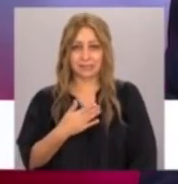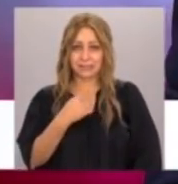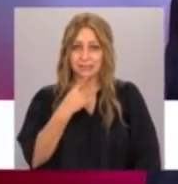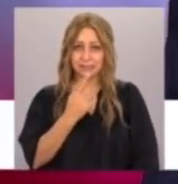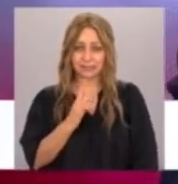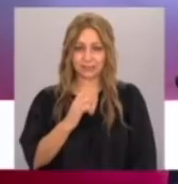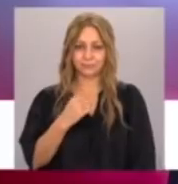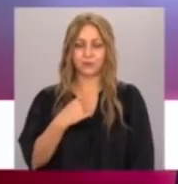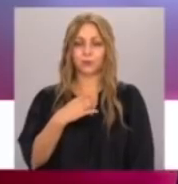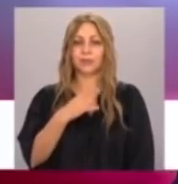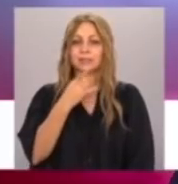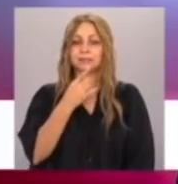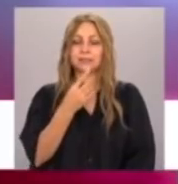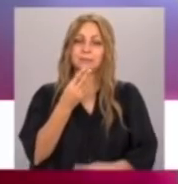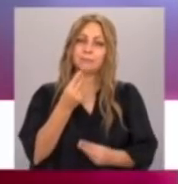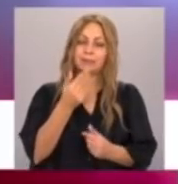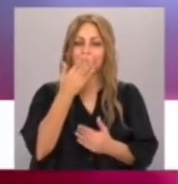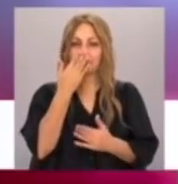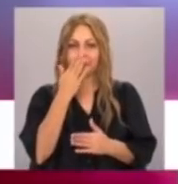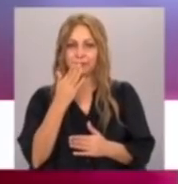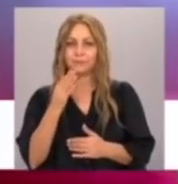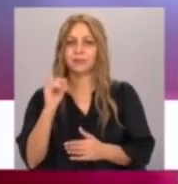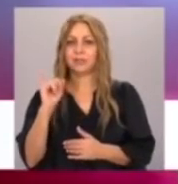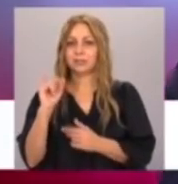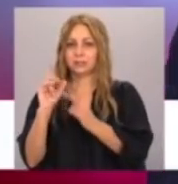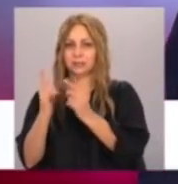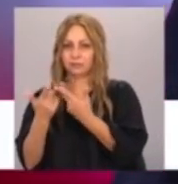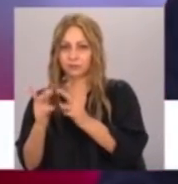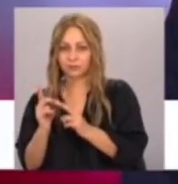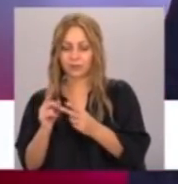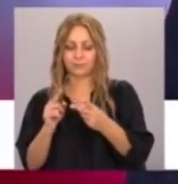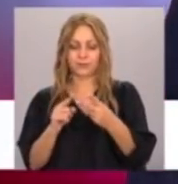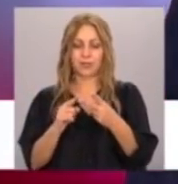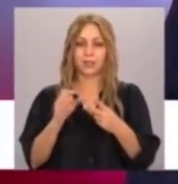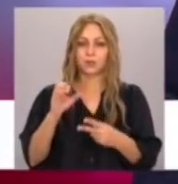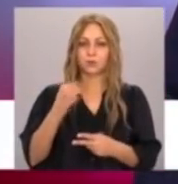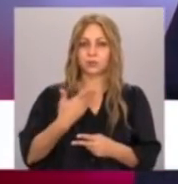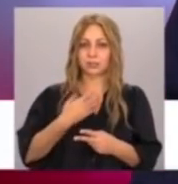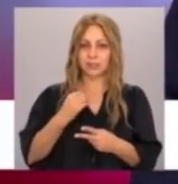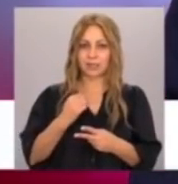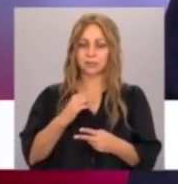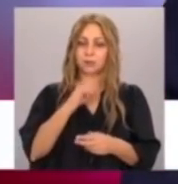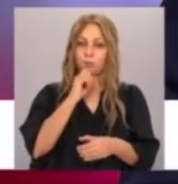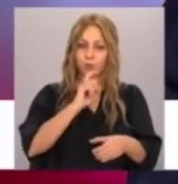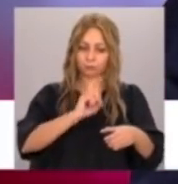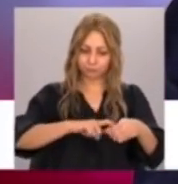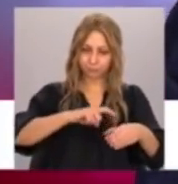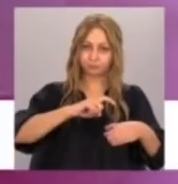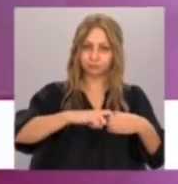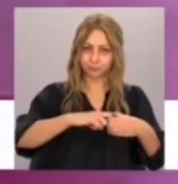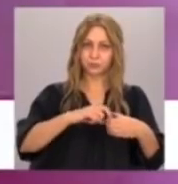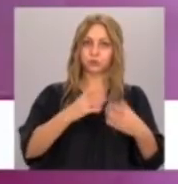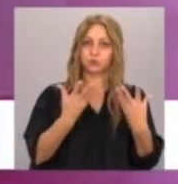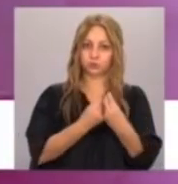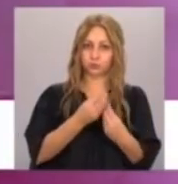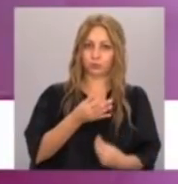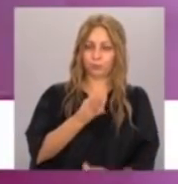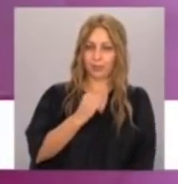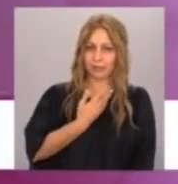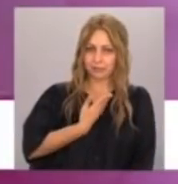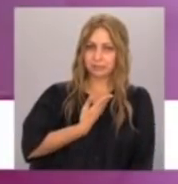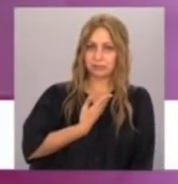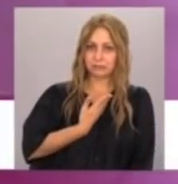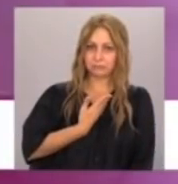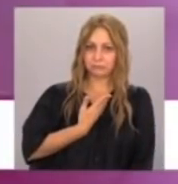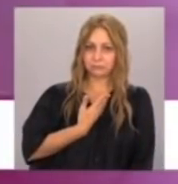quer dizer de outra forma parecida que é que era iniciativa Liberal que era o CD s são parceiros com os quais o PSD facilmente sim